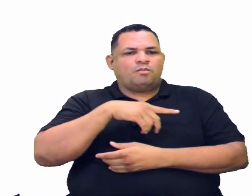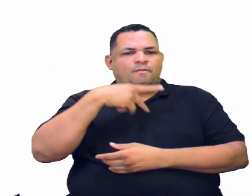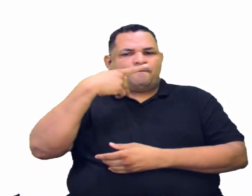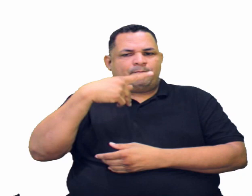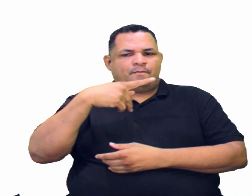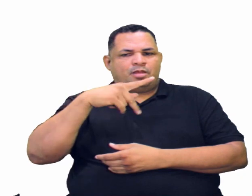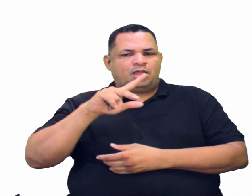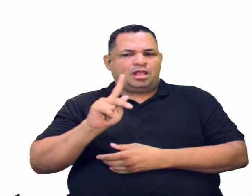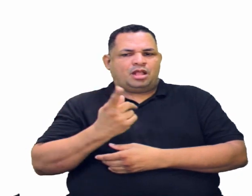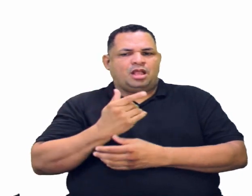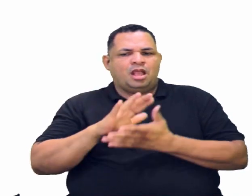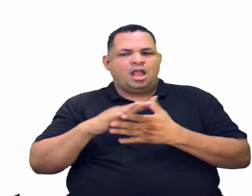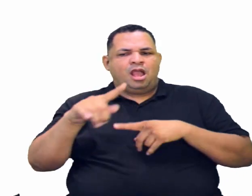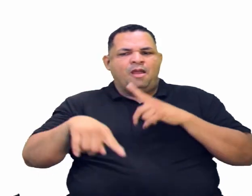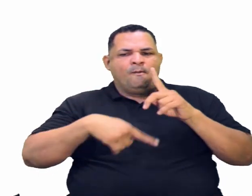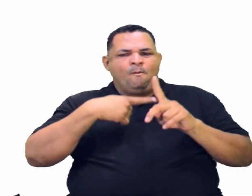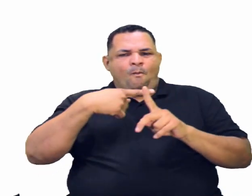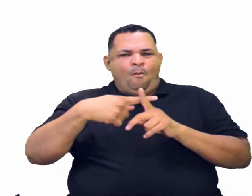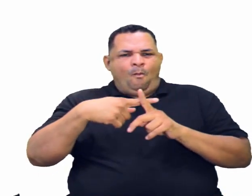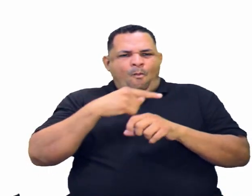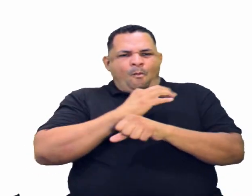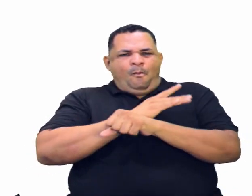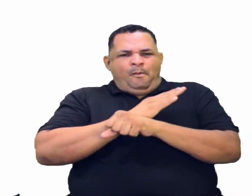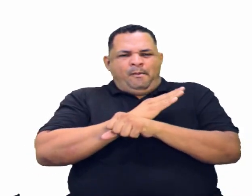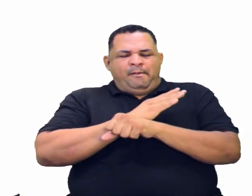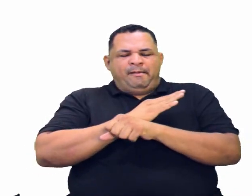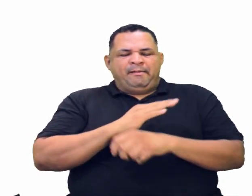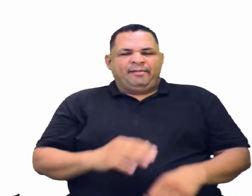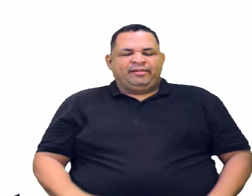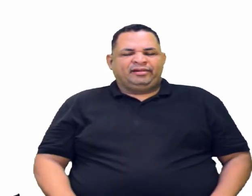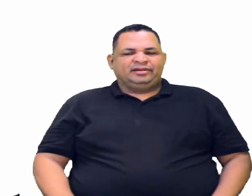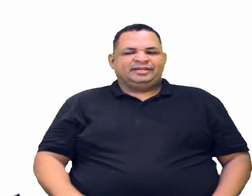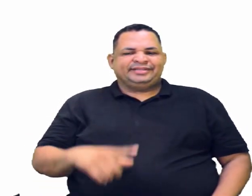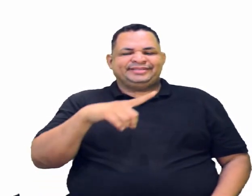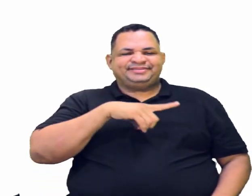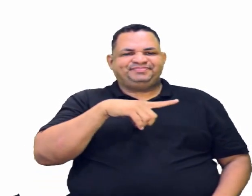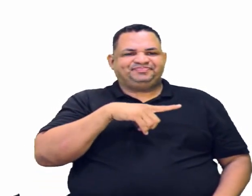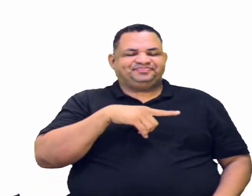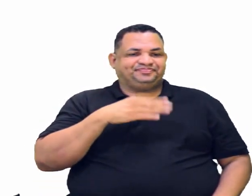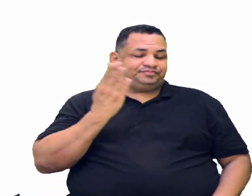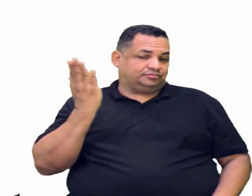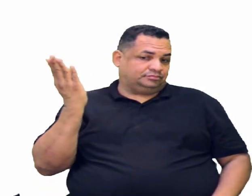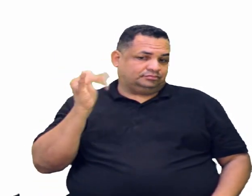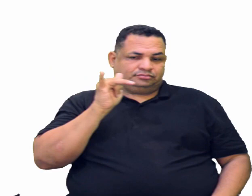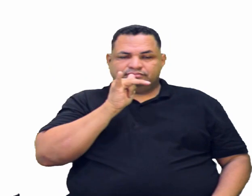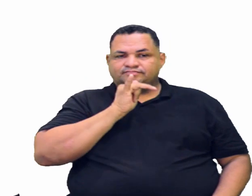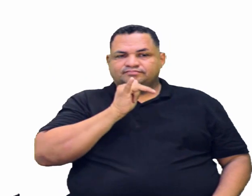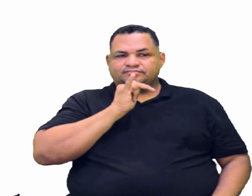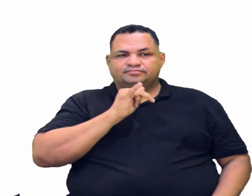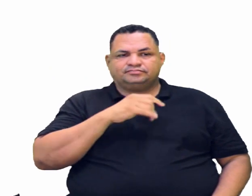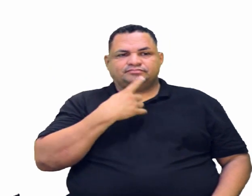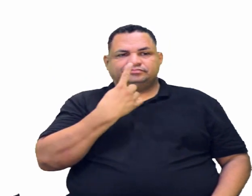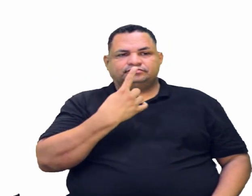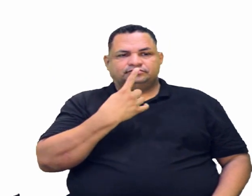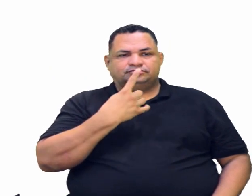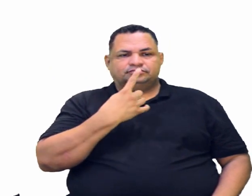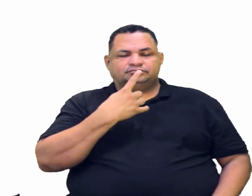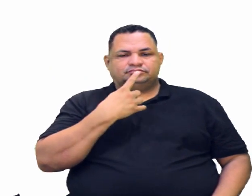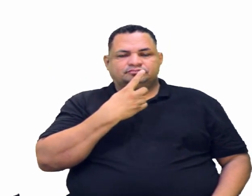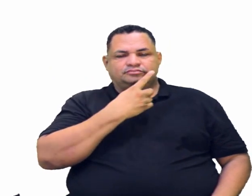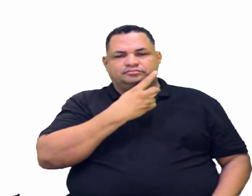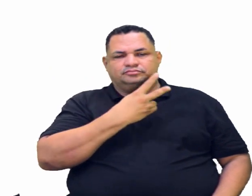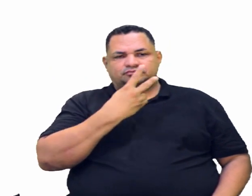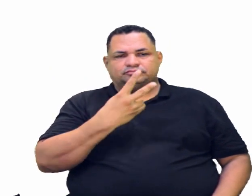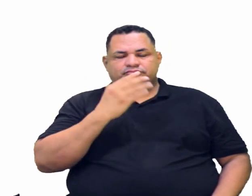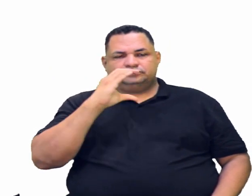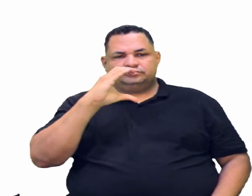pH mais ácido, ou seja, mais baixo. Então, o que, que eu vou ter? Nesse exemplo, eu tenho quem? Dois